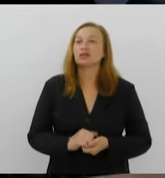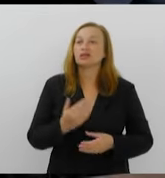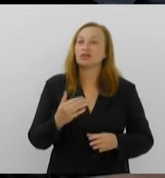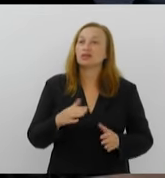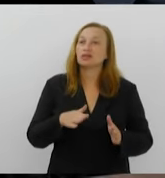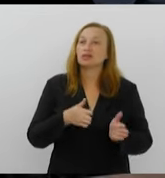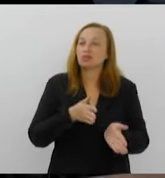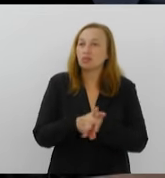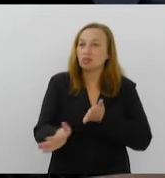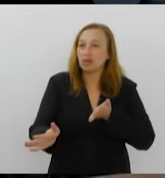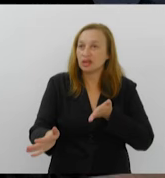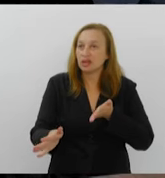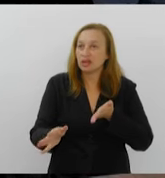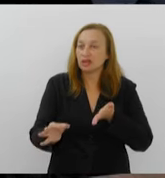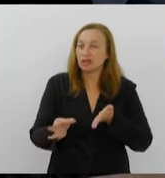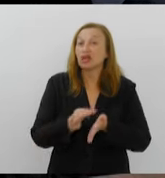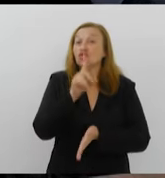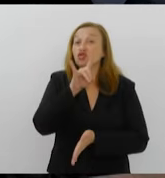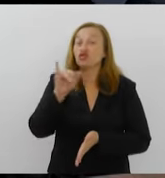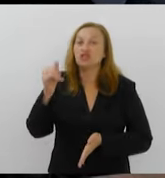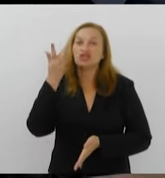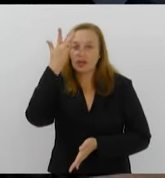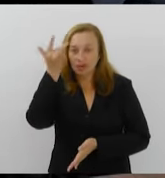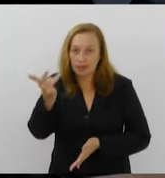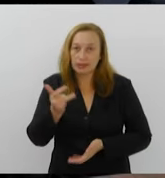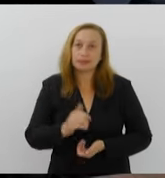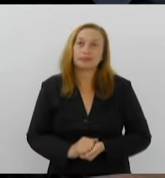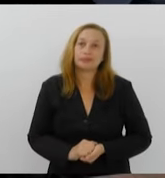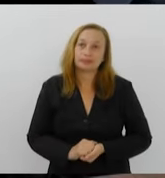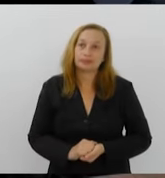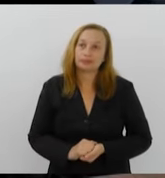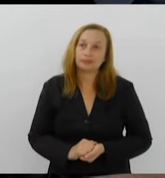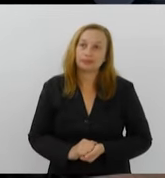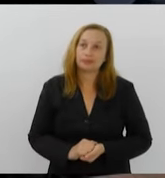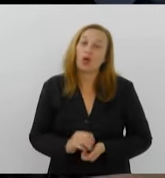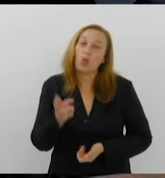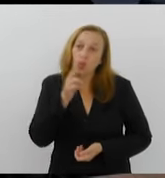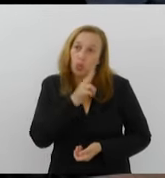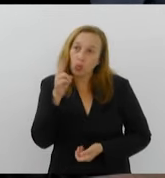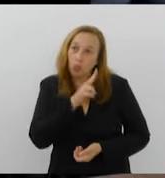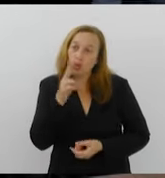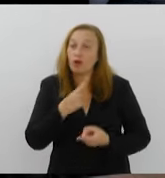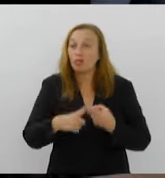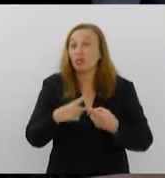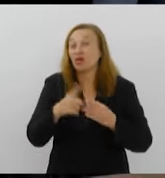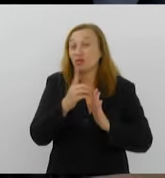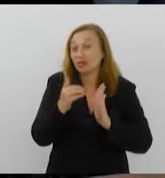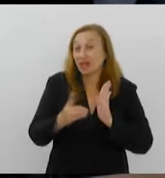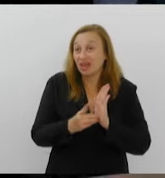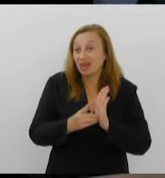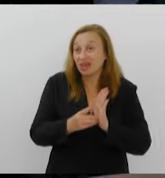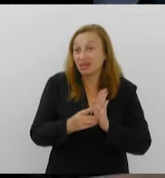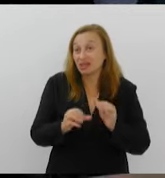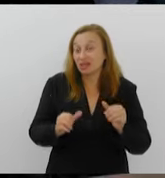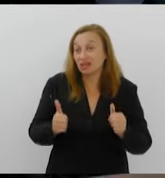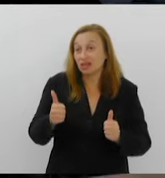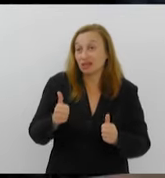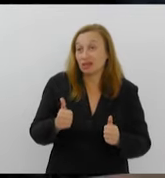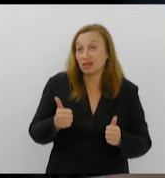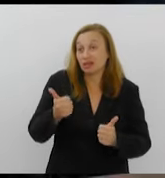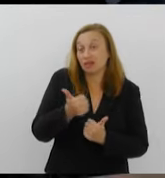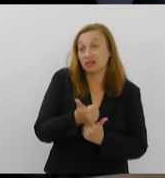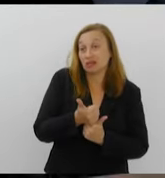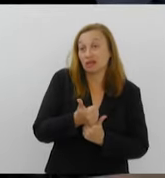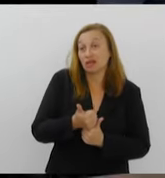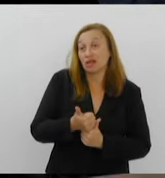publicado no dia de amanhã, pela urgência, porque o decreto que ele está assustando entra em vigor em